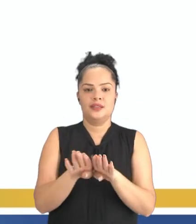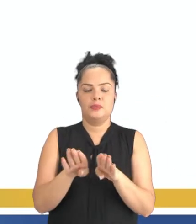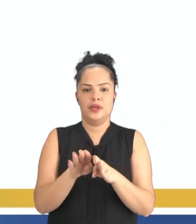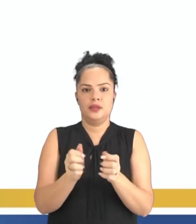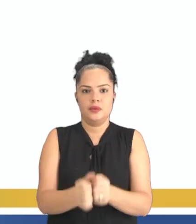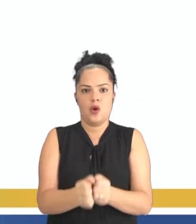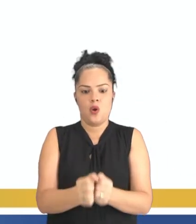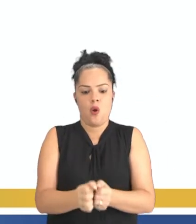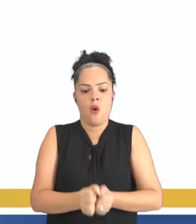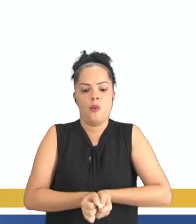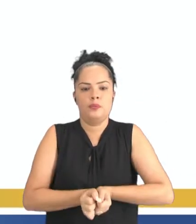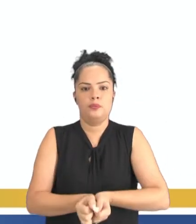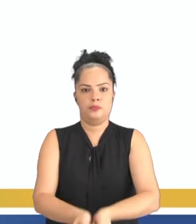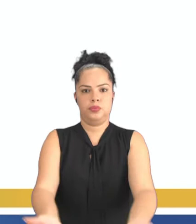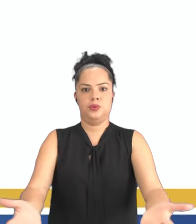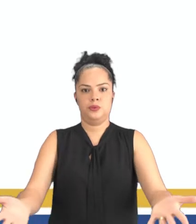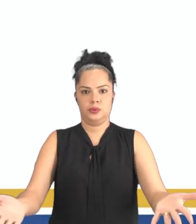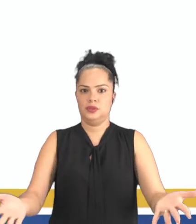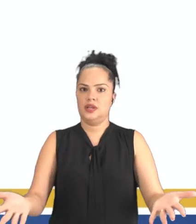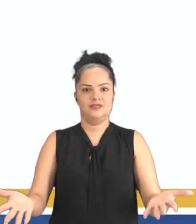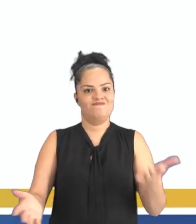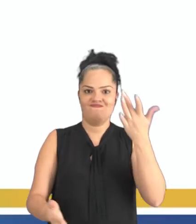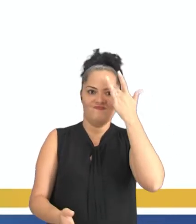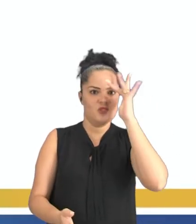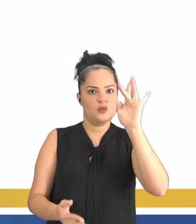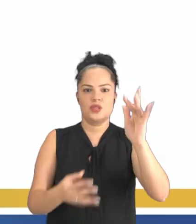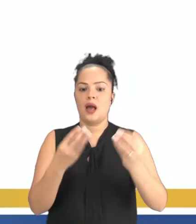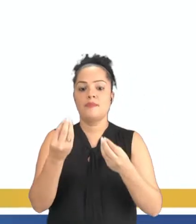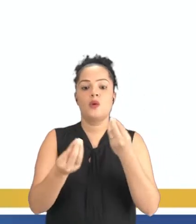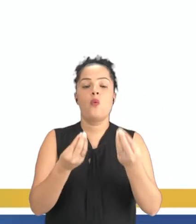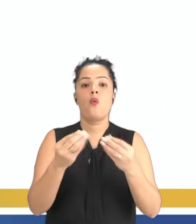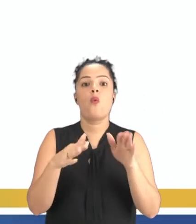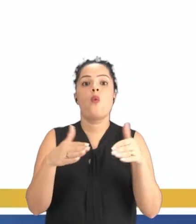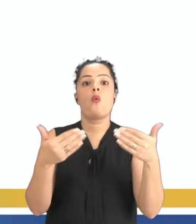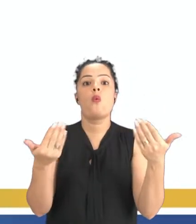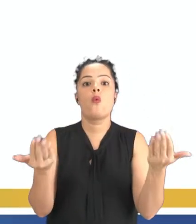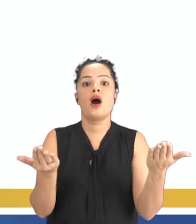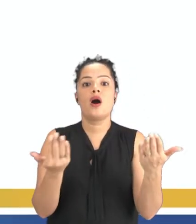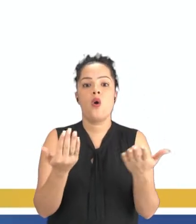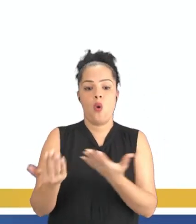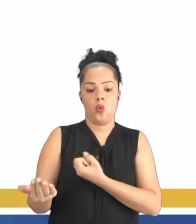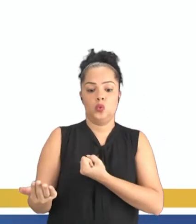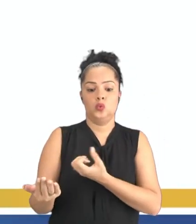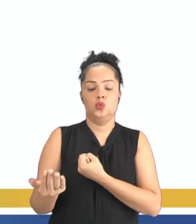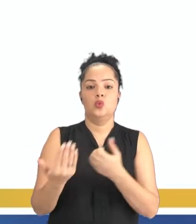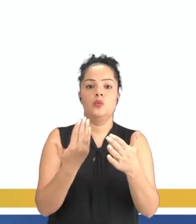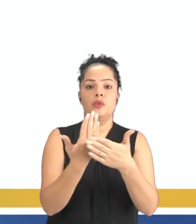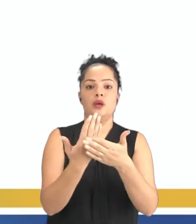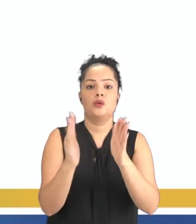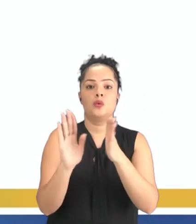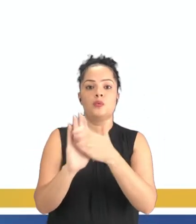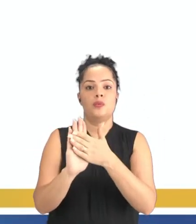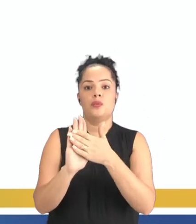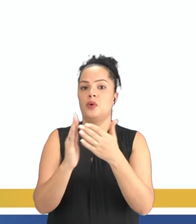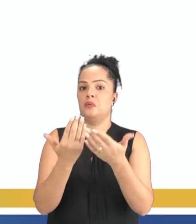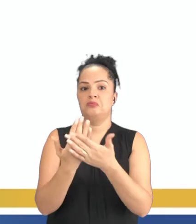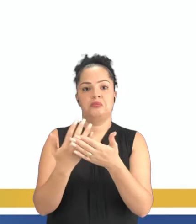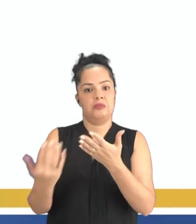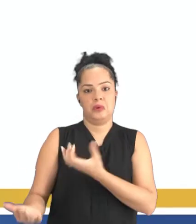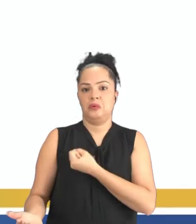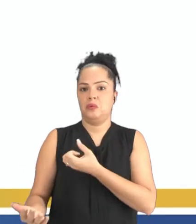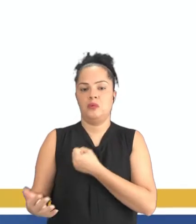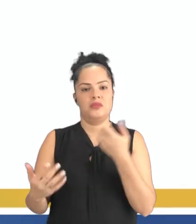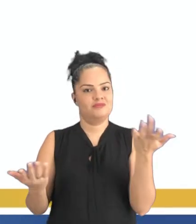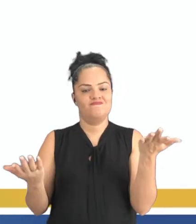para cima, né, você não consegue prever com certeza qual vai ser a numeração da face que vai ficar voltada para